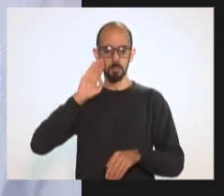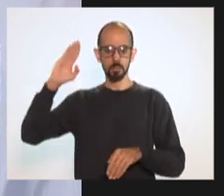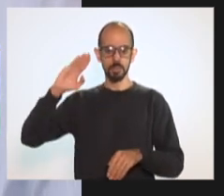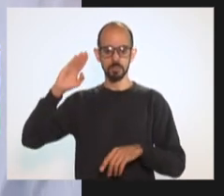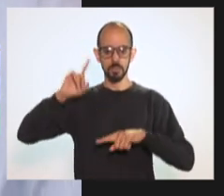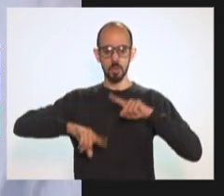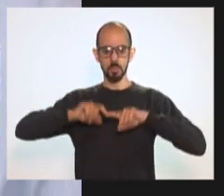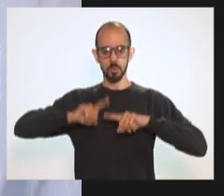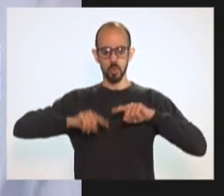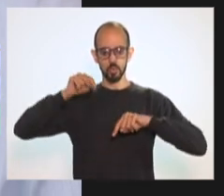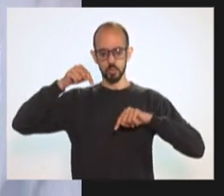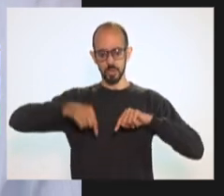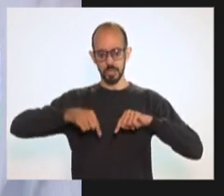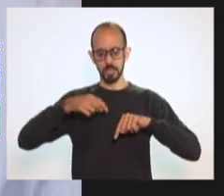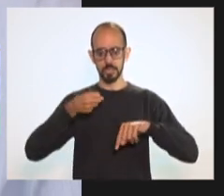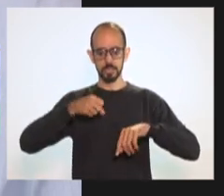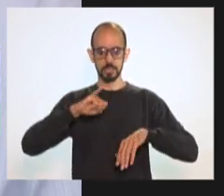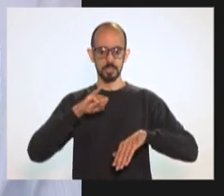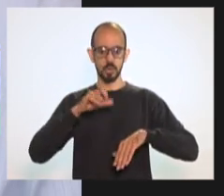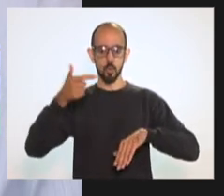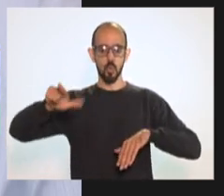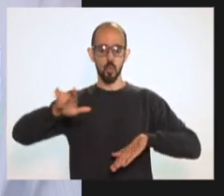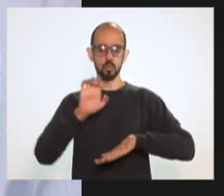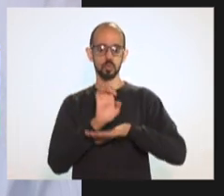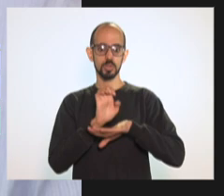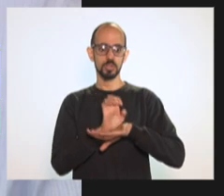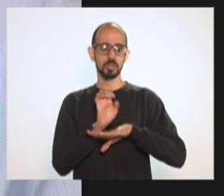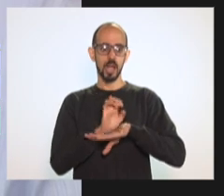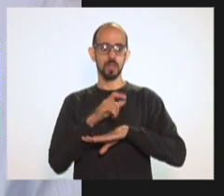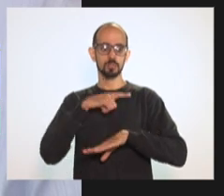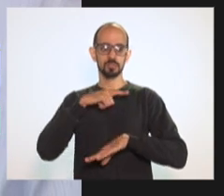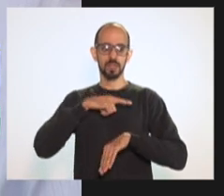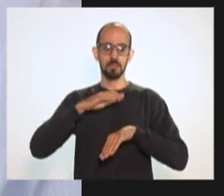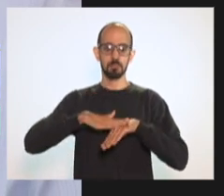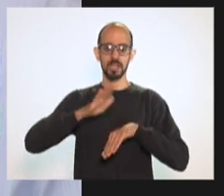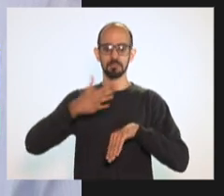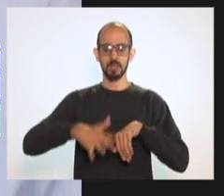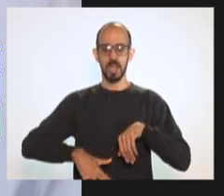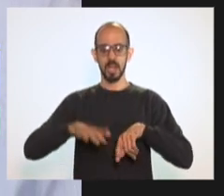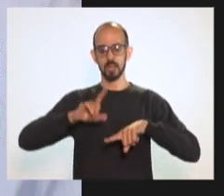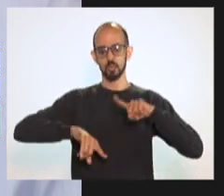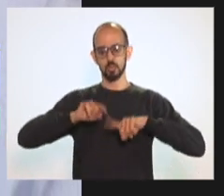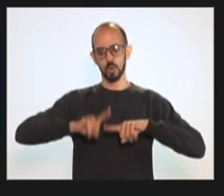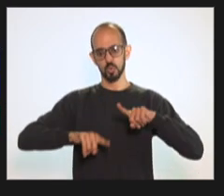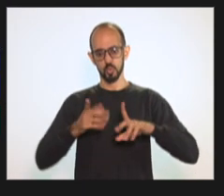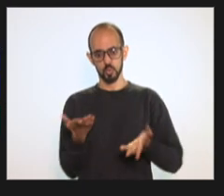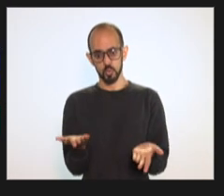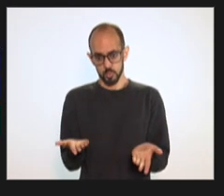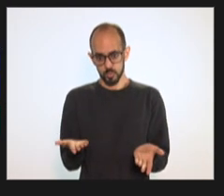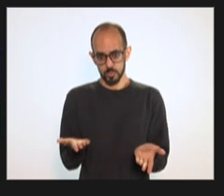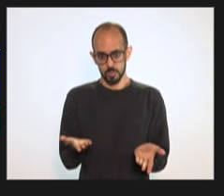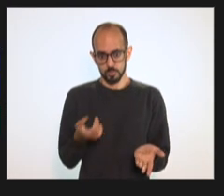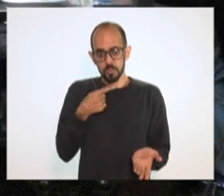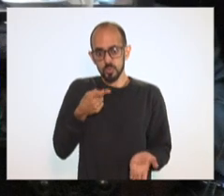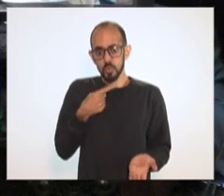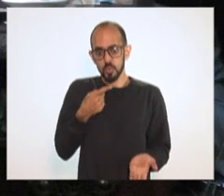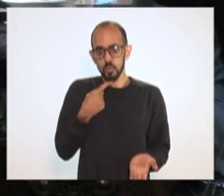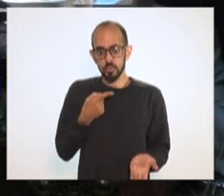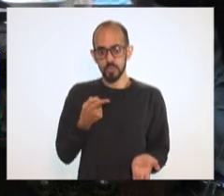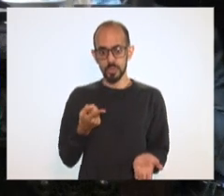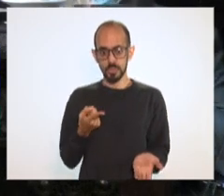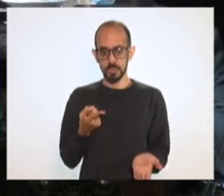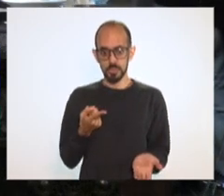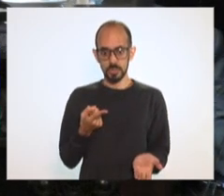se em outro estado você tiver condições melhores de compra? Deputado Samuel, deixa eu